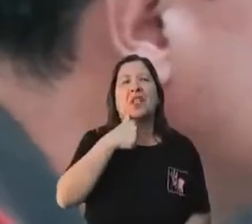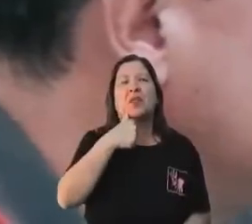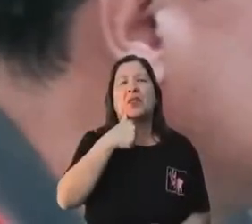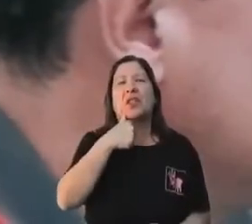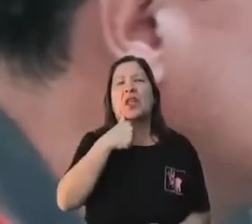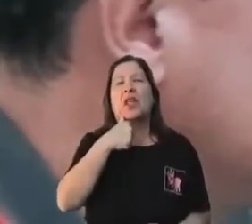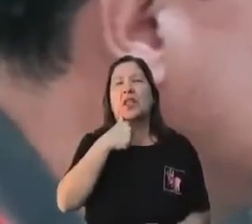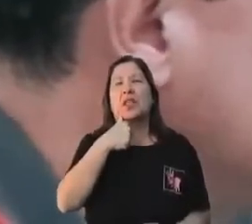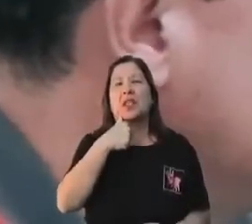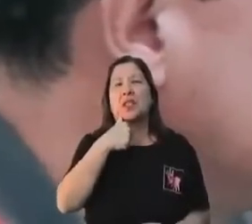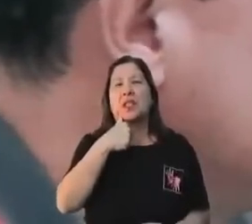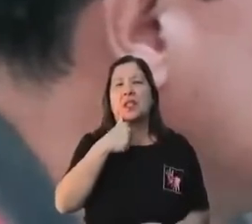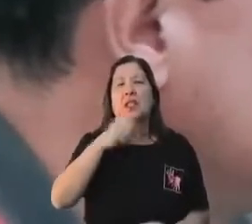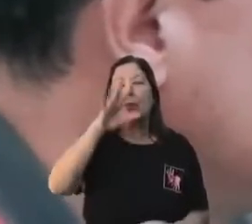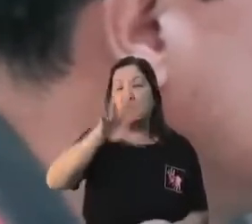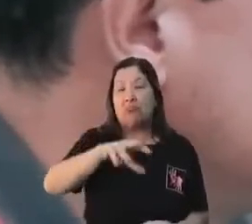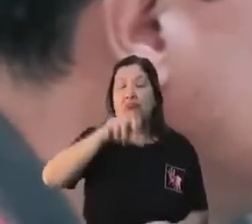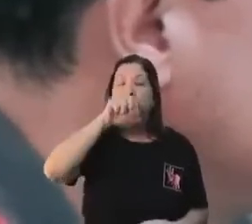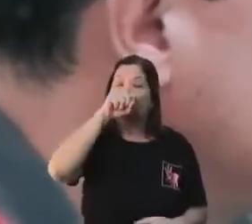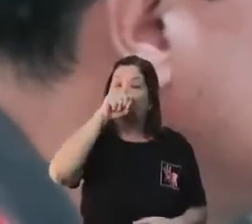parou para pensar por quê?